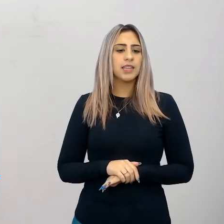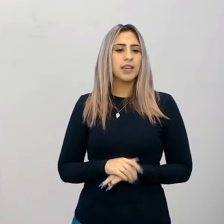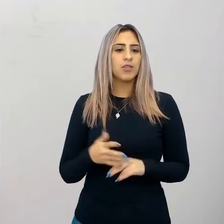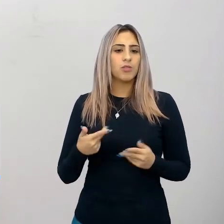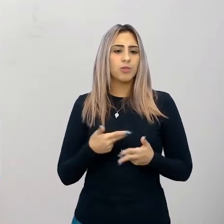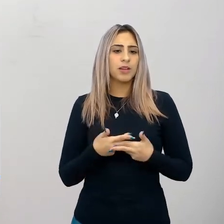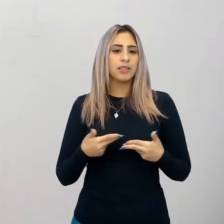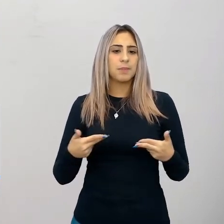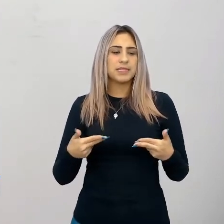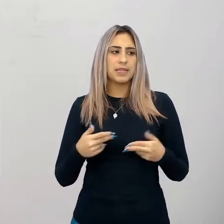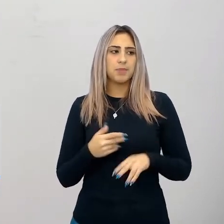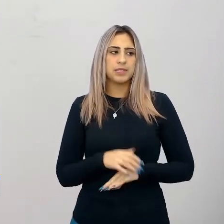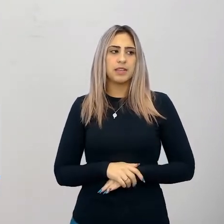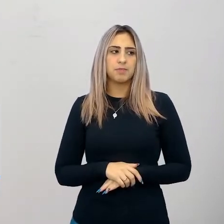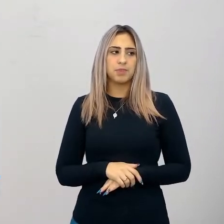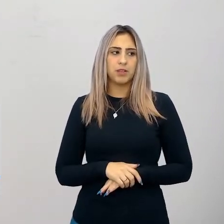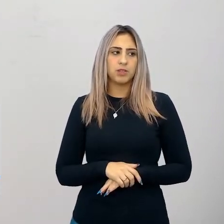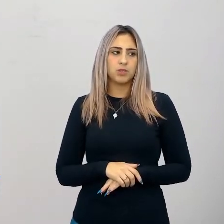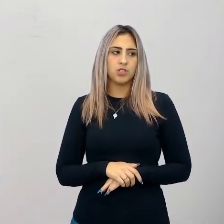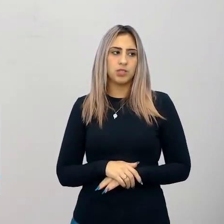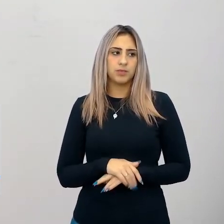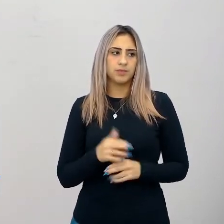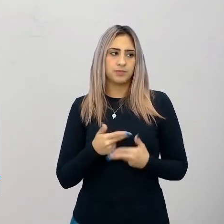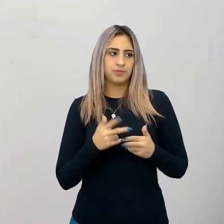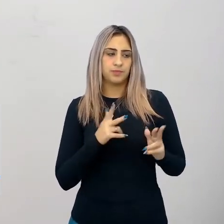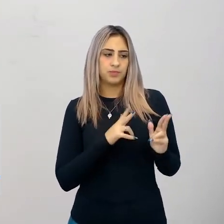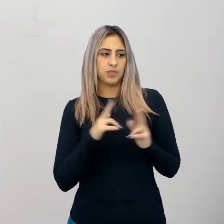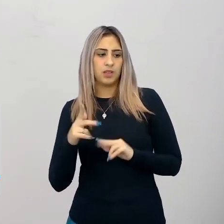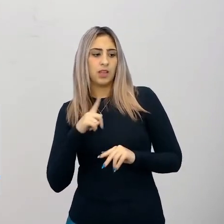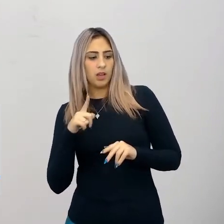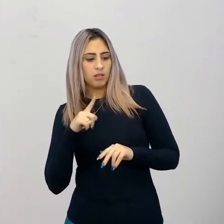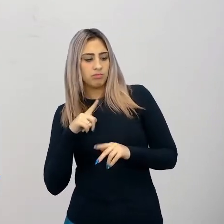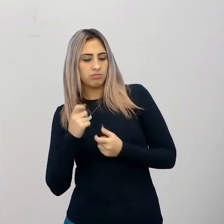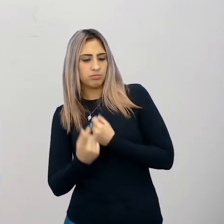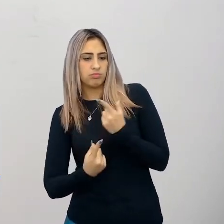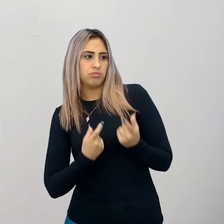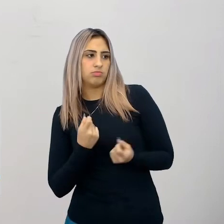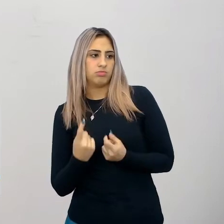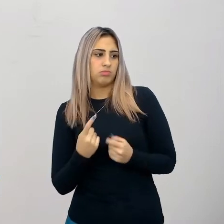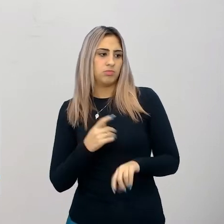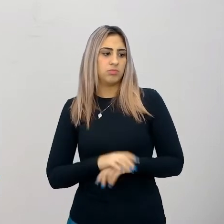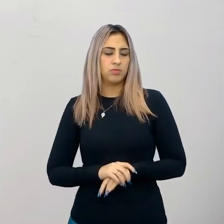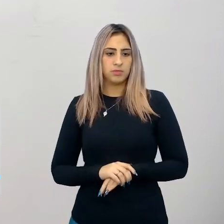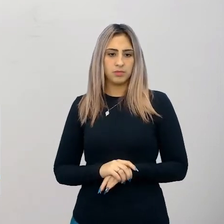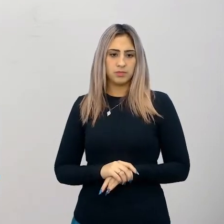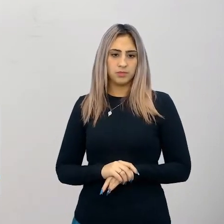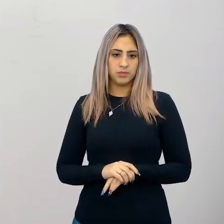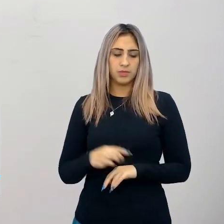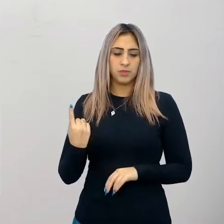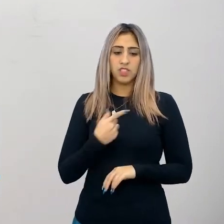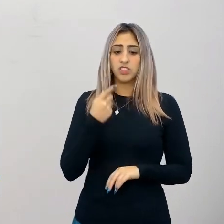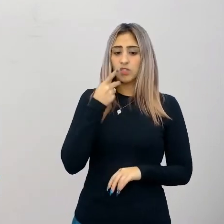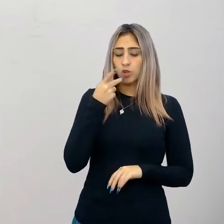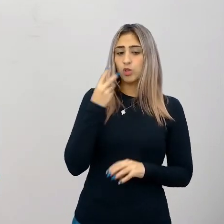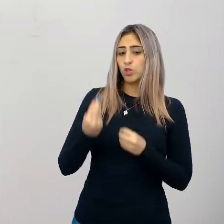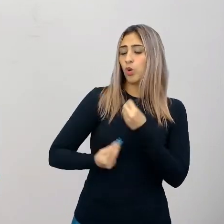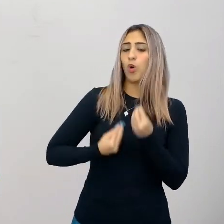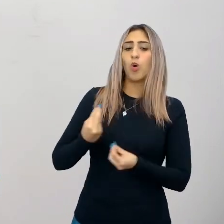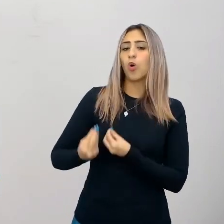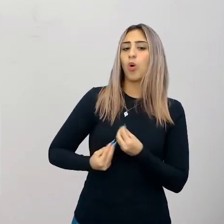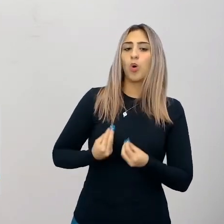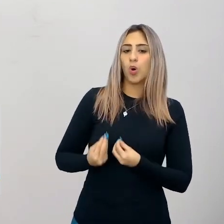curta-metragem, longa-metragem, não importa. O vídeo é uma forma de representar a arte. Teve uma sequência de aulas aqui que a gente falou sobre